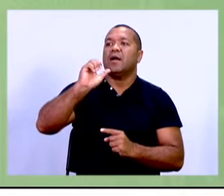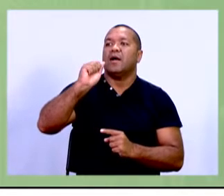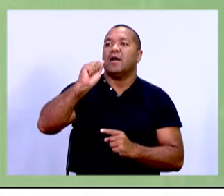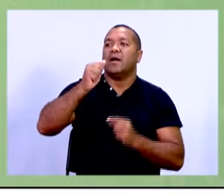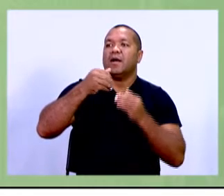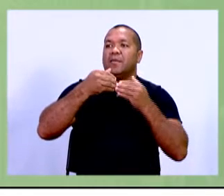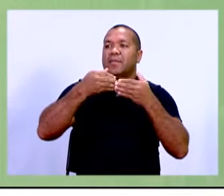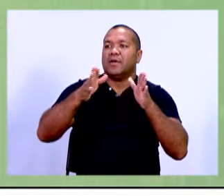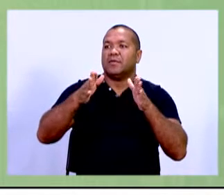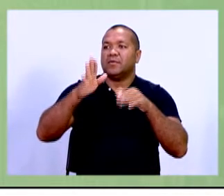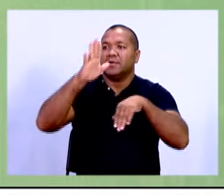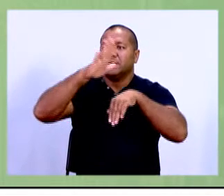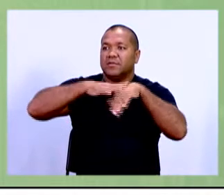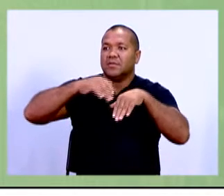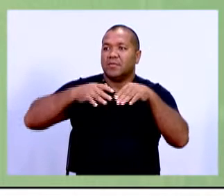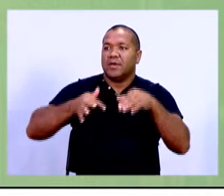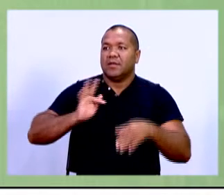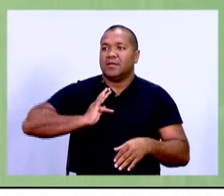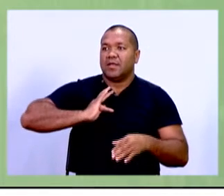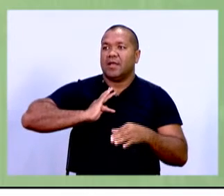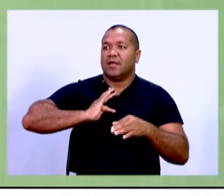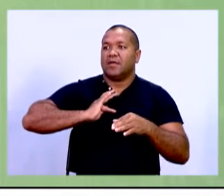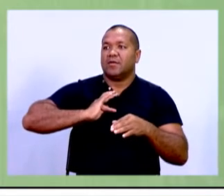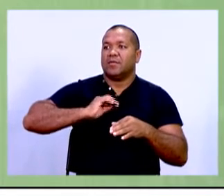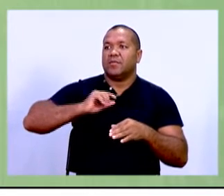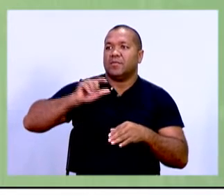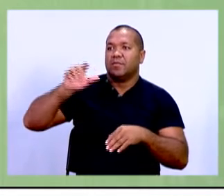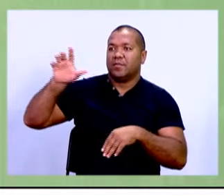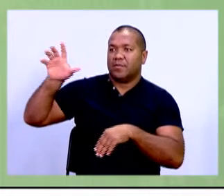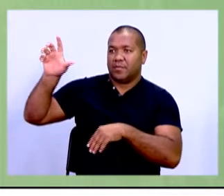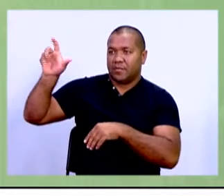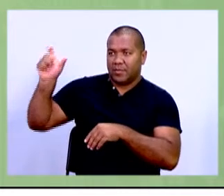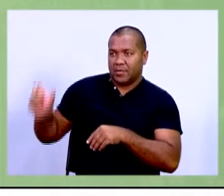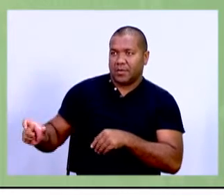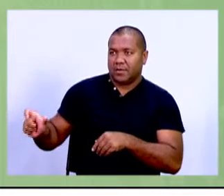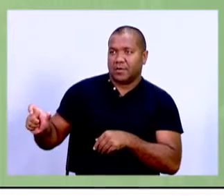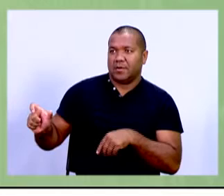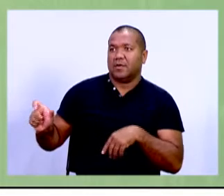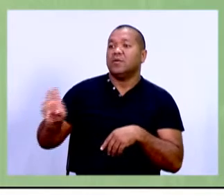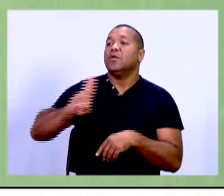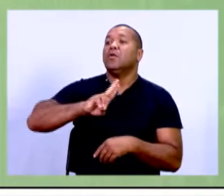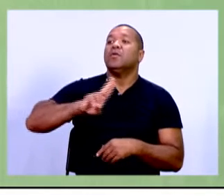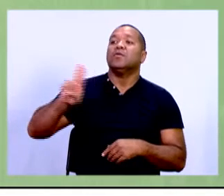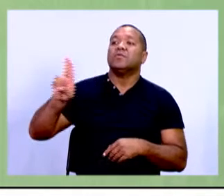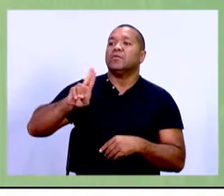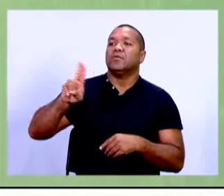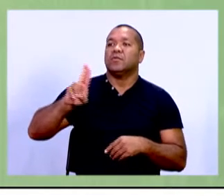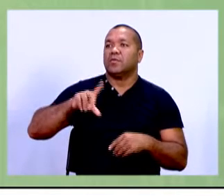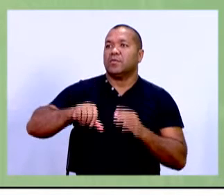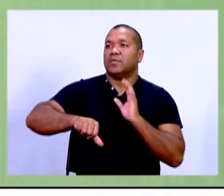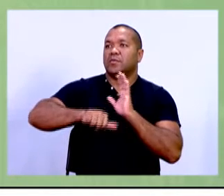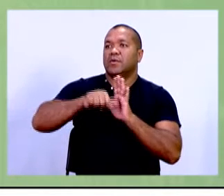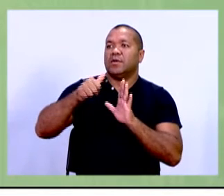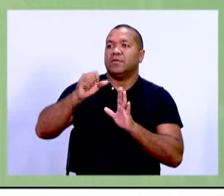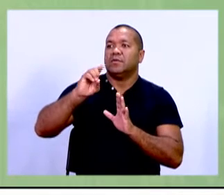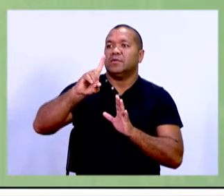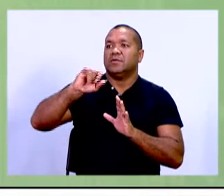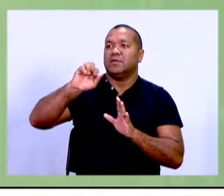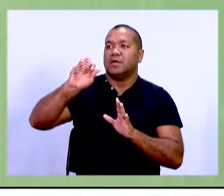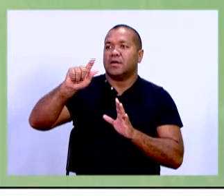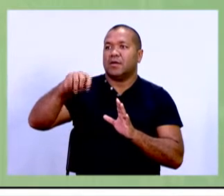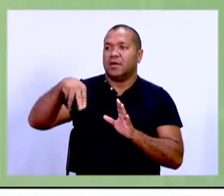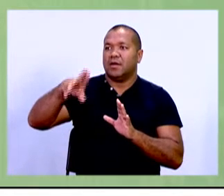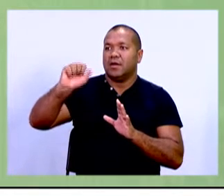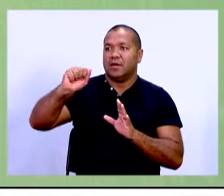Chamado Técnico pelo Cliente. Esse é o nome do nosso primeiro diagrama. Esse é um diagrama bem interessante porque ele